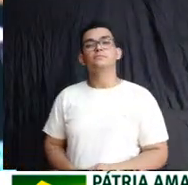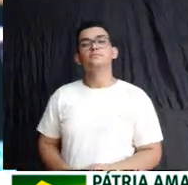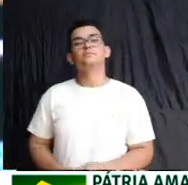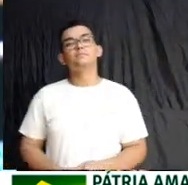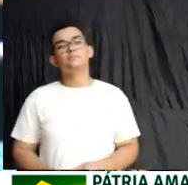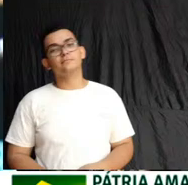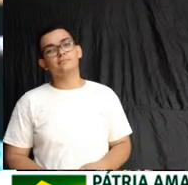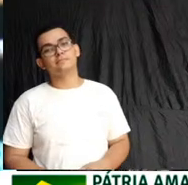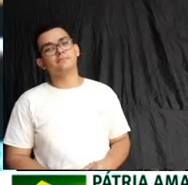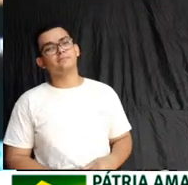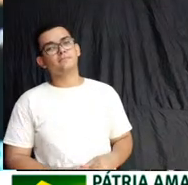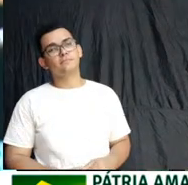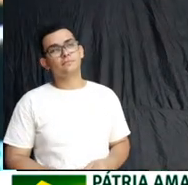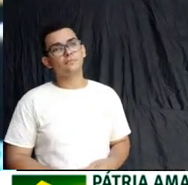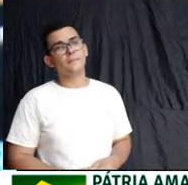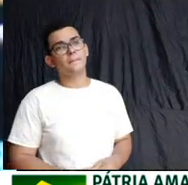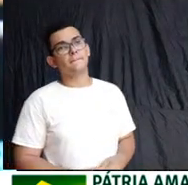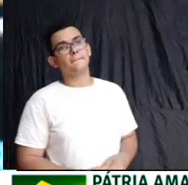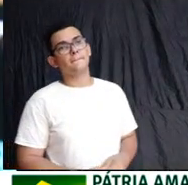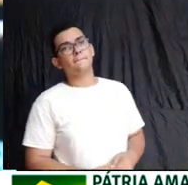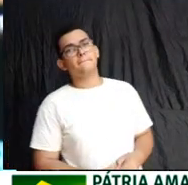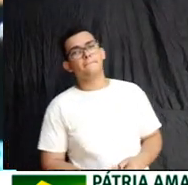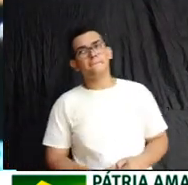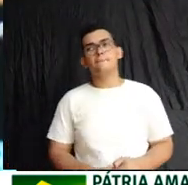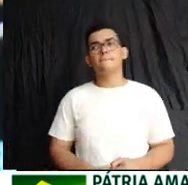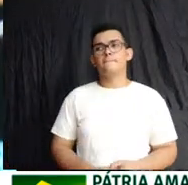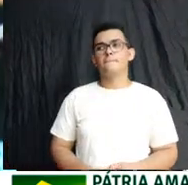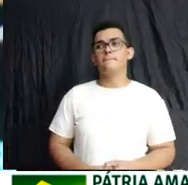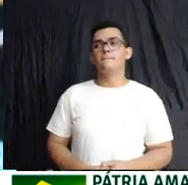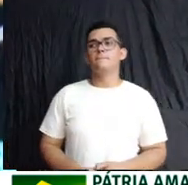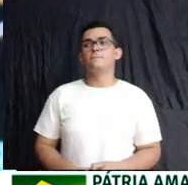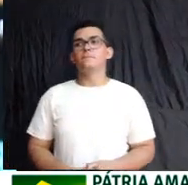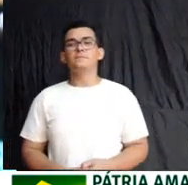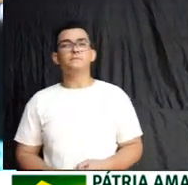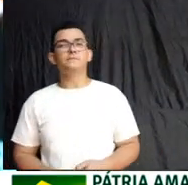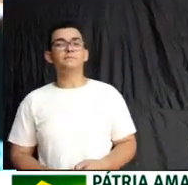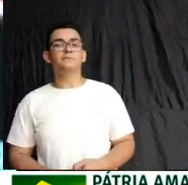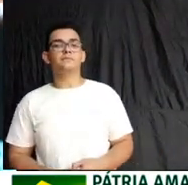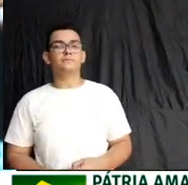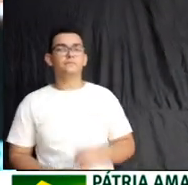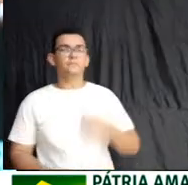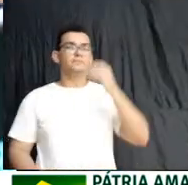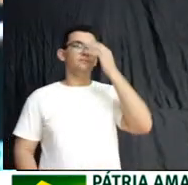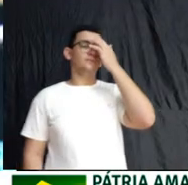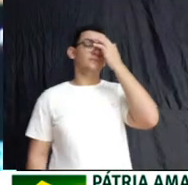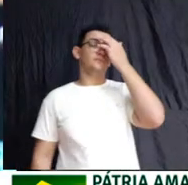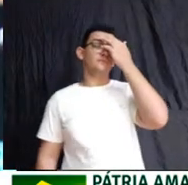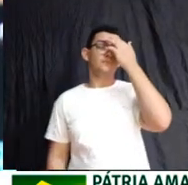Thank you.